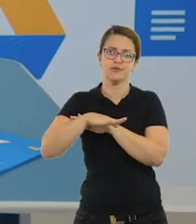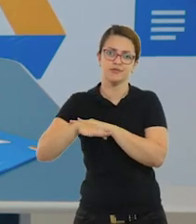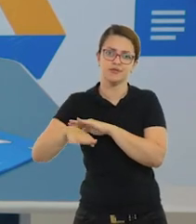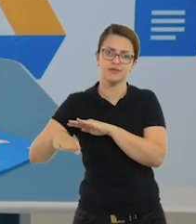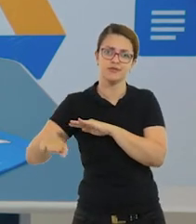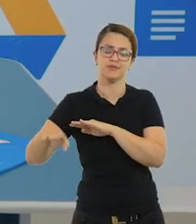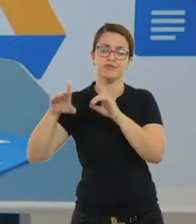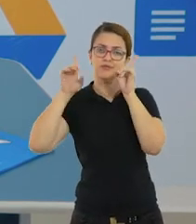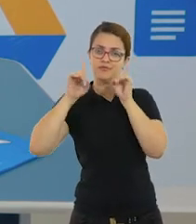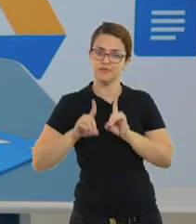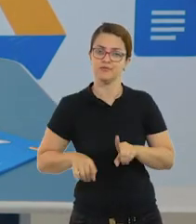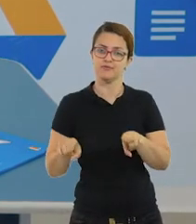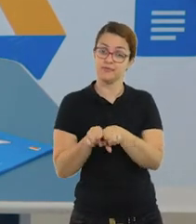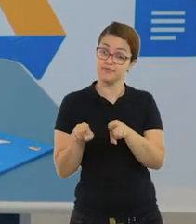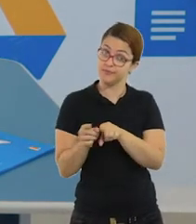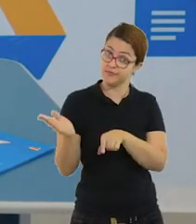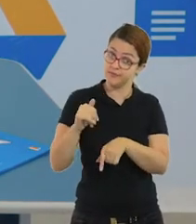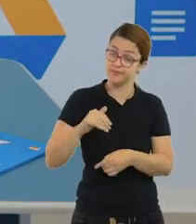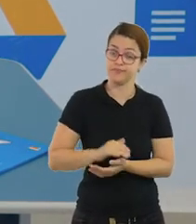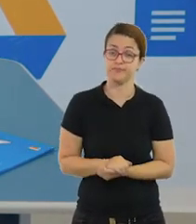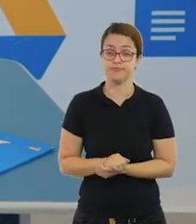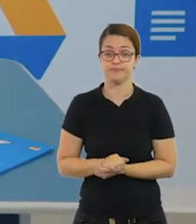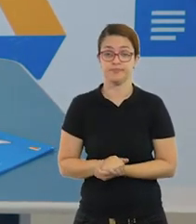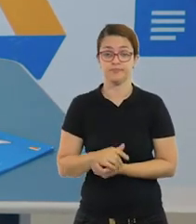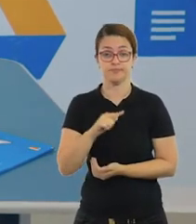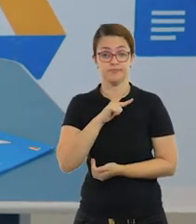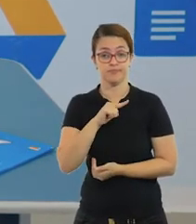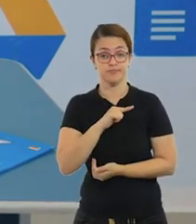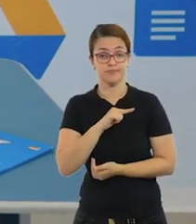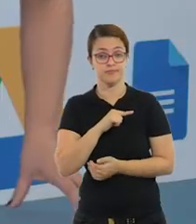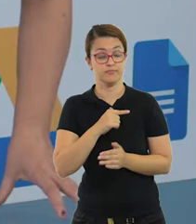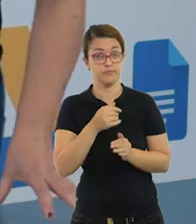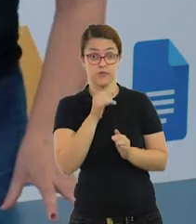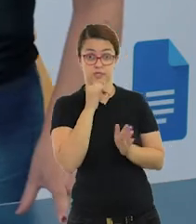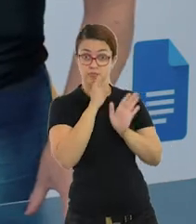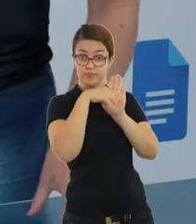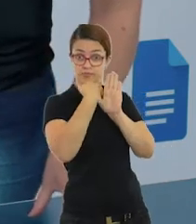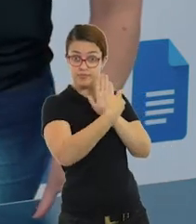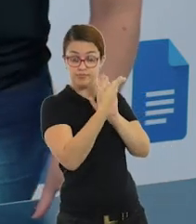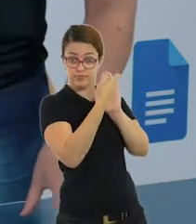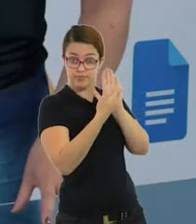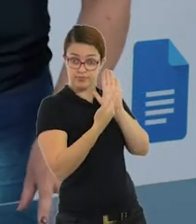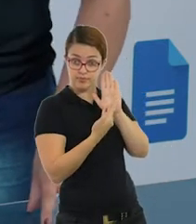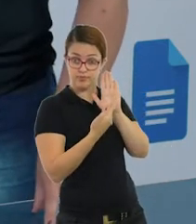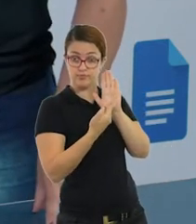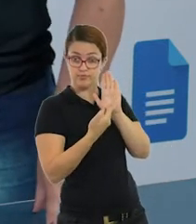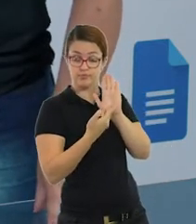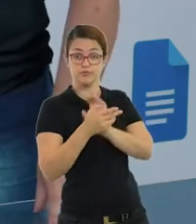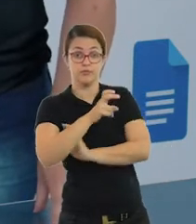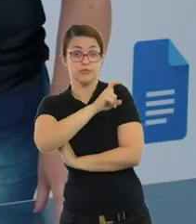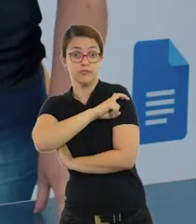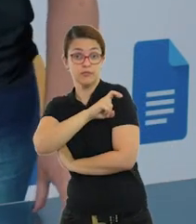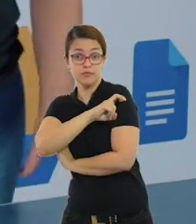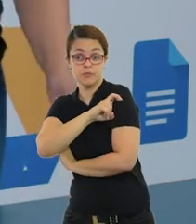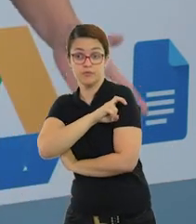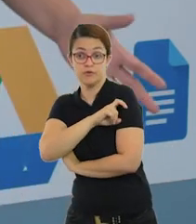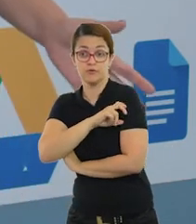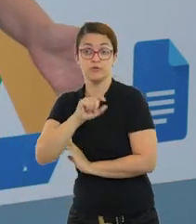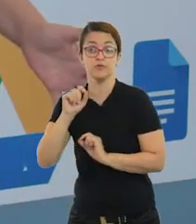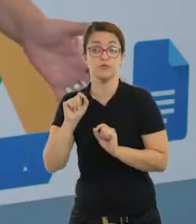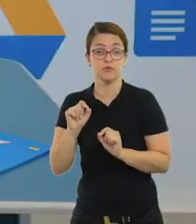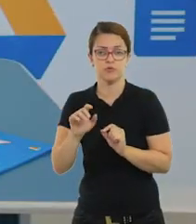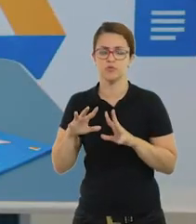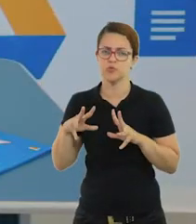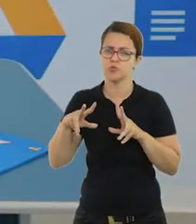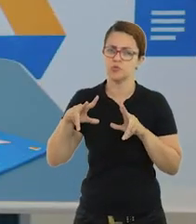para Crianças com Deficiências. Vamos lá? Aqui a gente tem, como exemplo, as sugestões de atividades do quinto ano, mas eu quero dizer